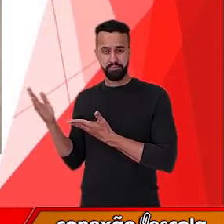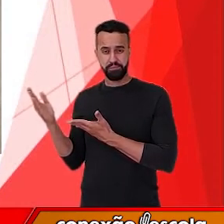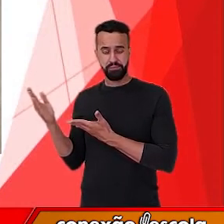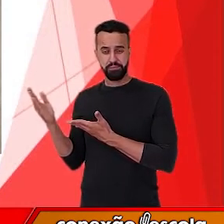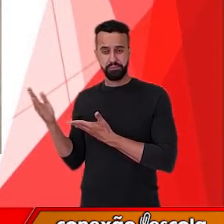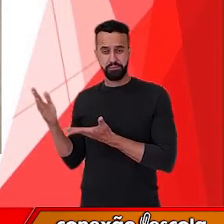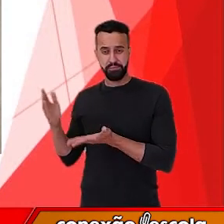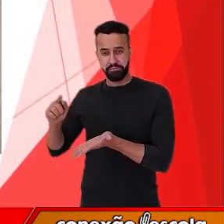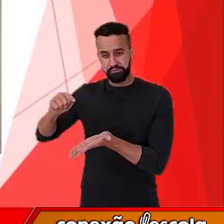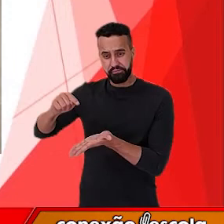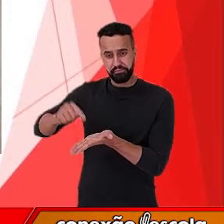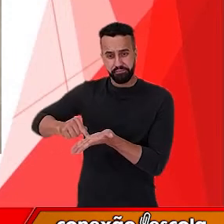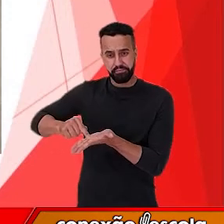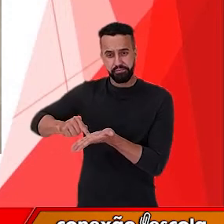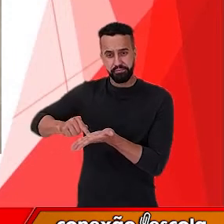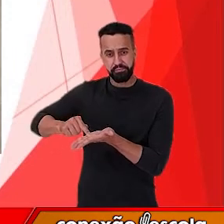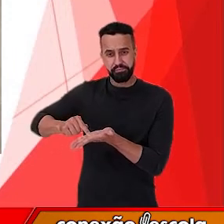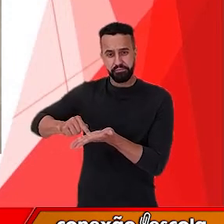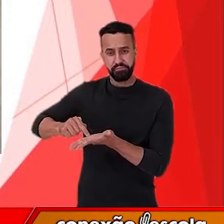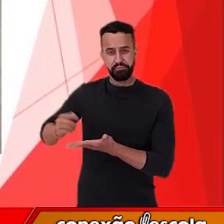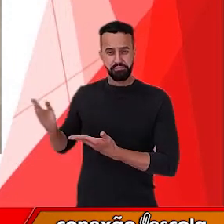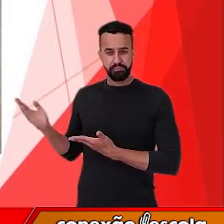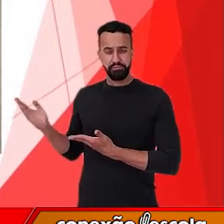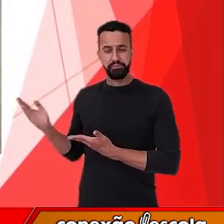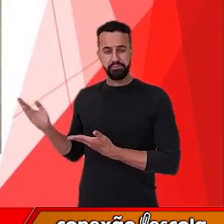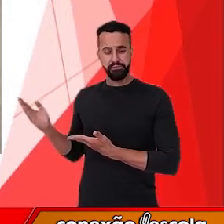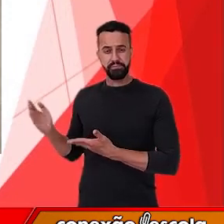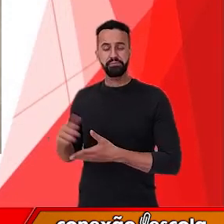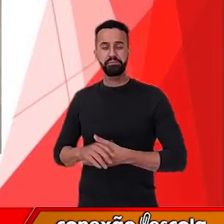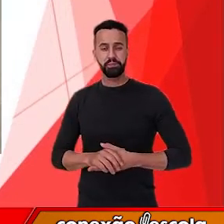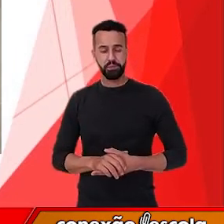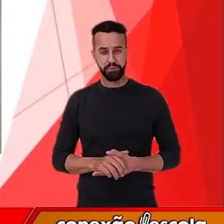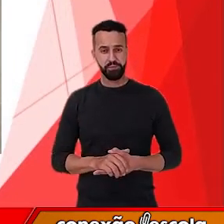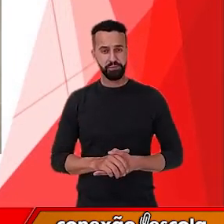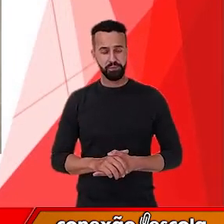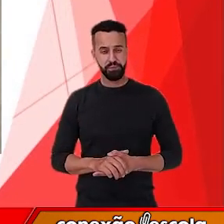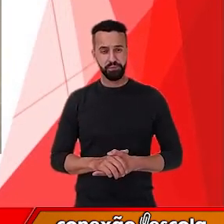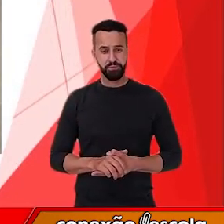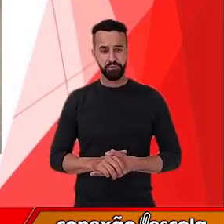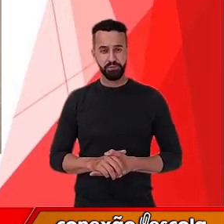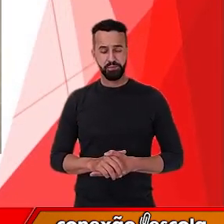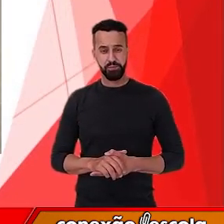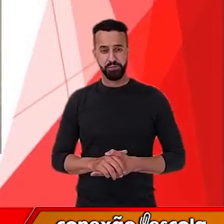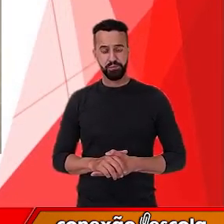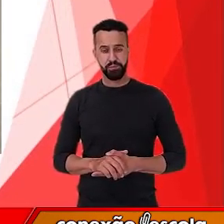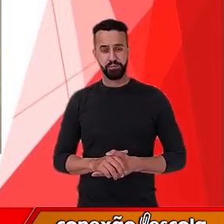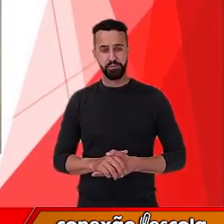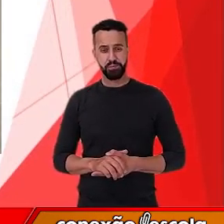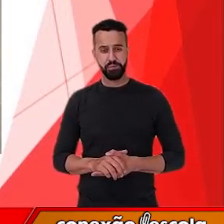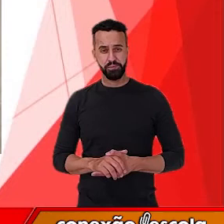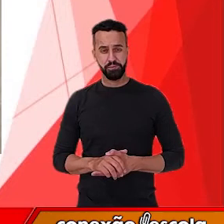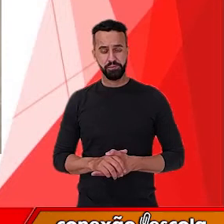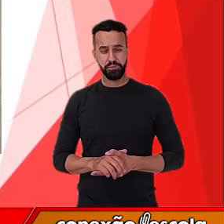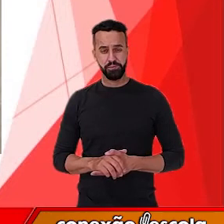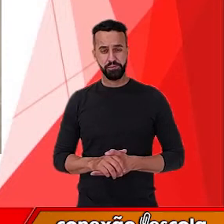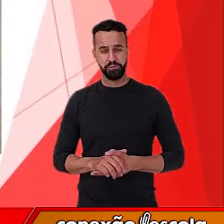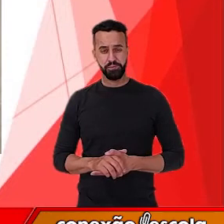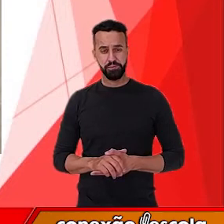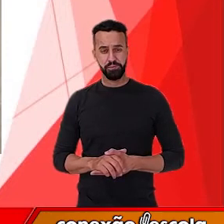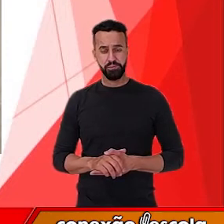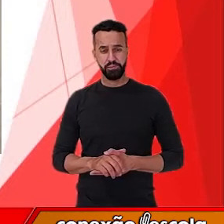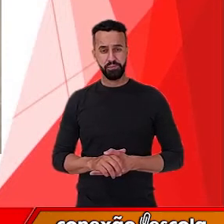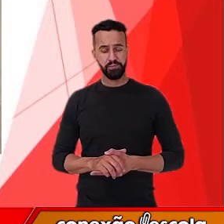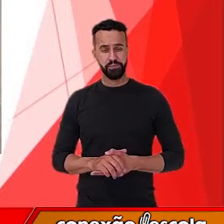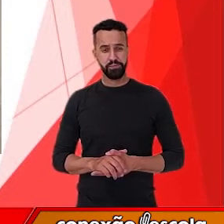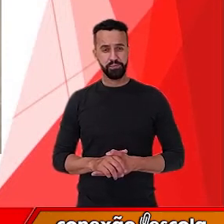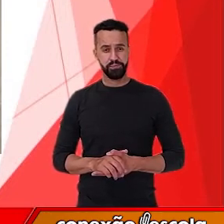a outra aérea, eu posso tirar apertando a pontinha. Aí eu pego e retiro. Já liberei outras duas